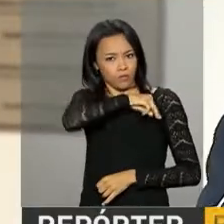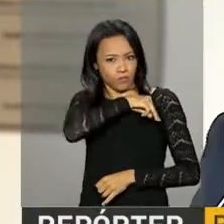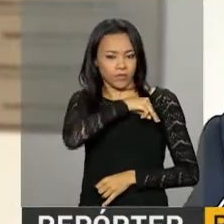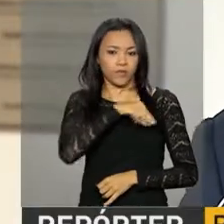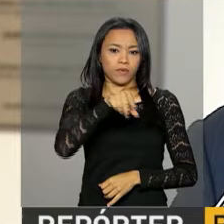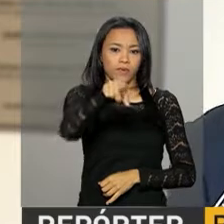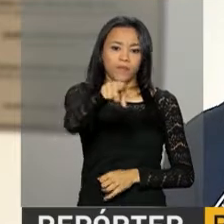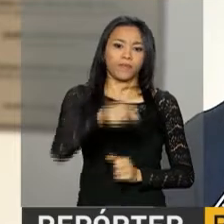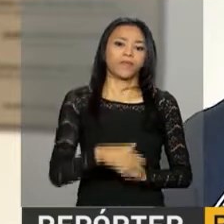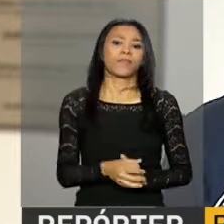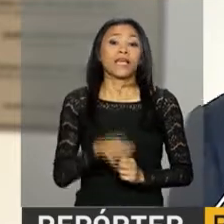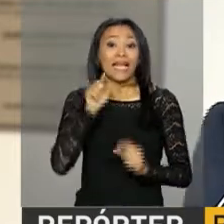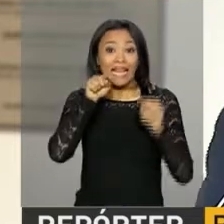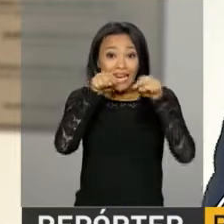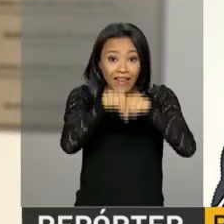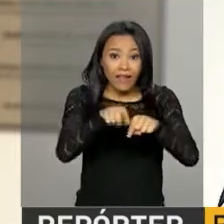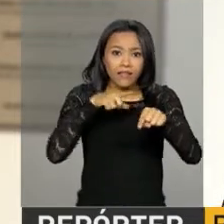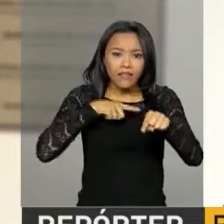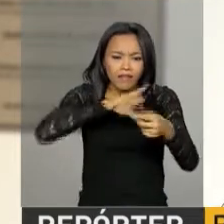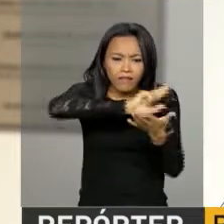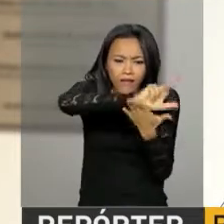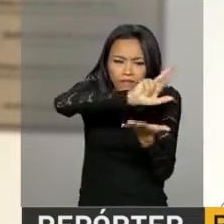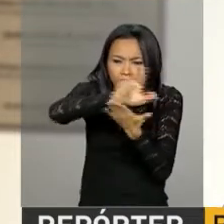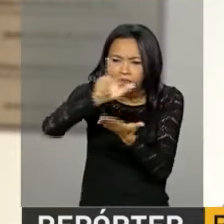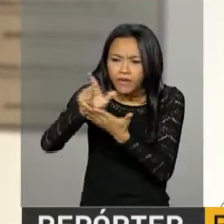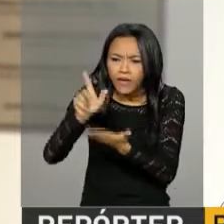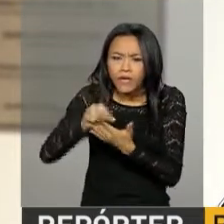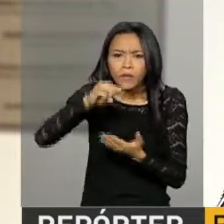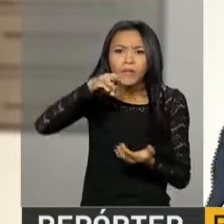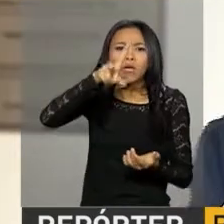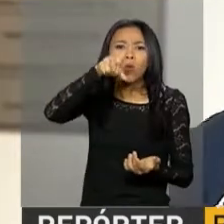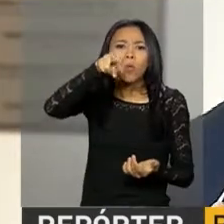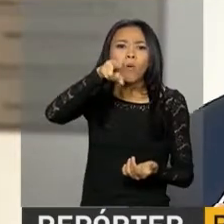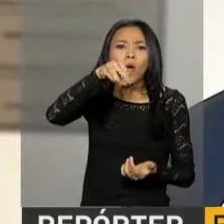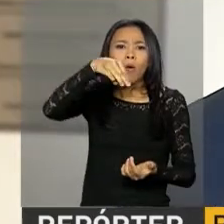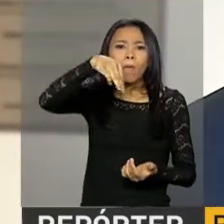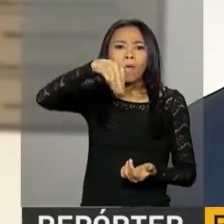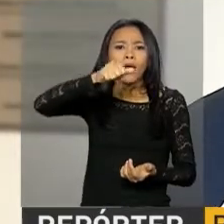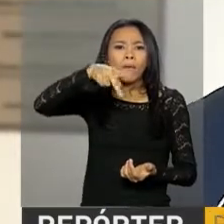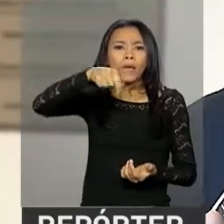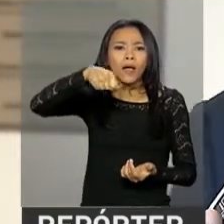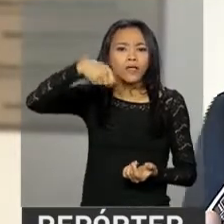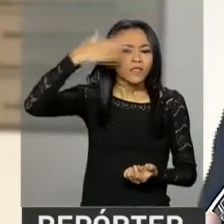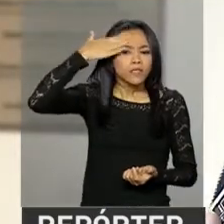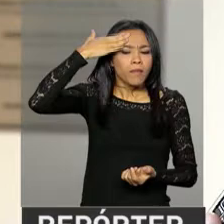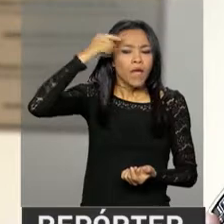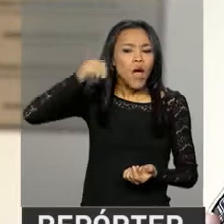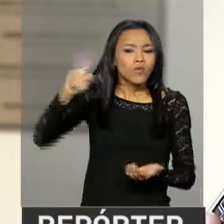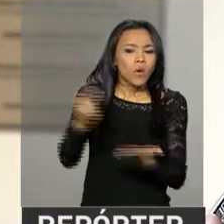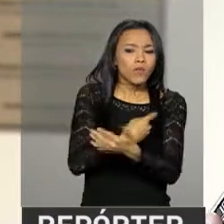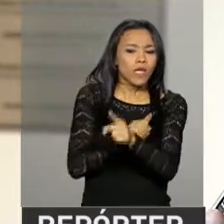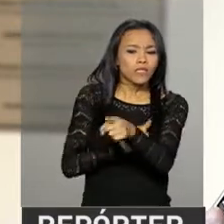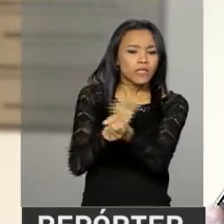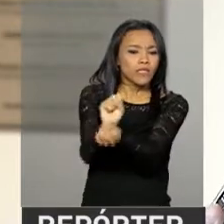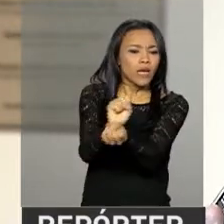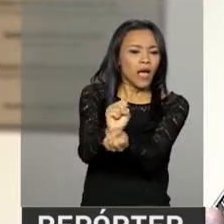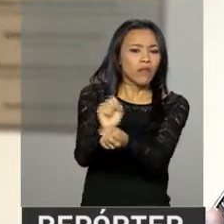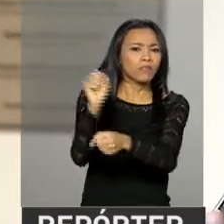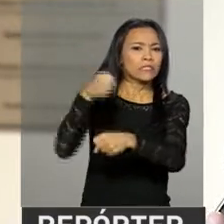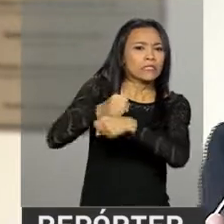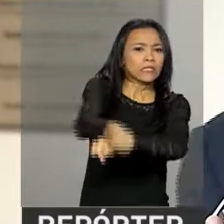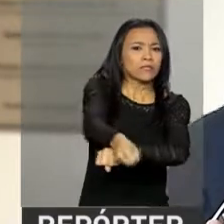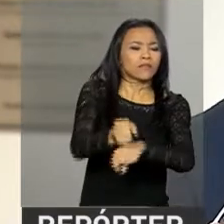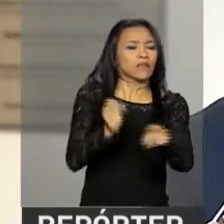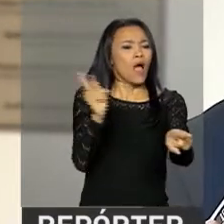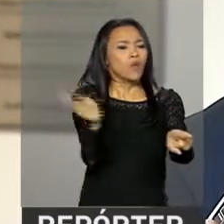possibilitamos vários várias formas de mapeamento do trabalho escravo onde ocorrem os aliciamentos